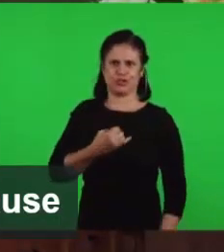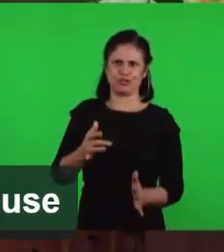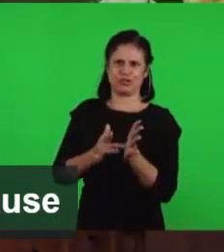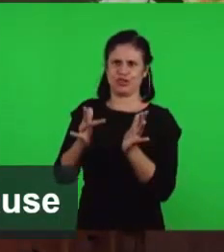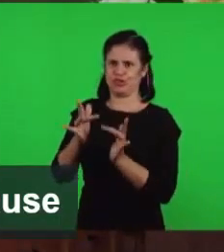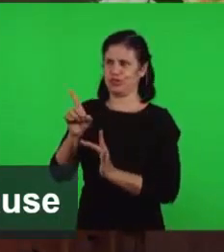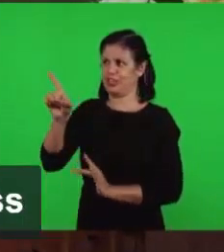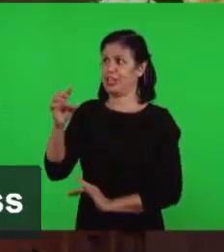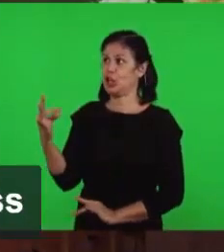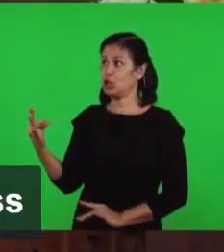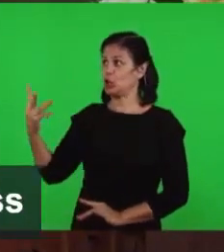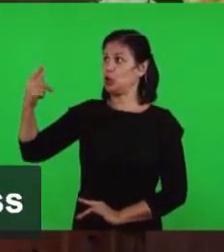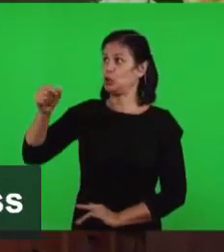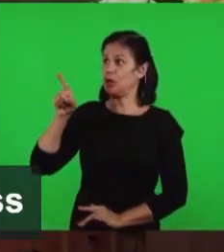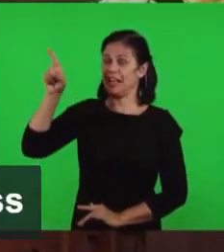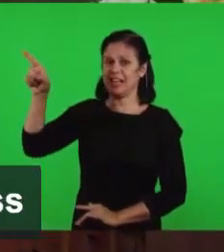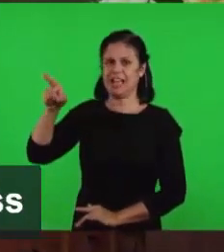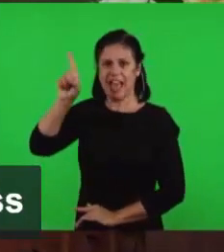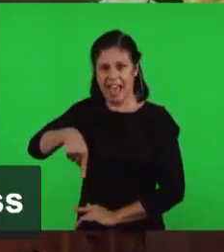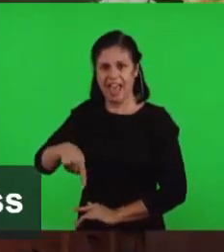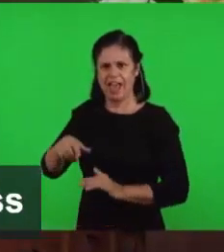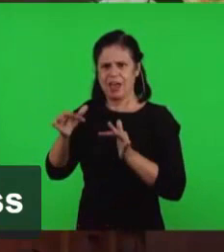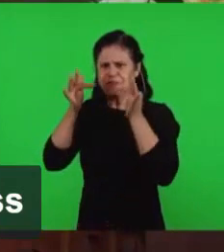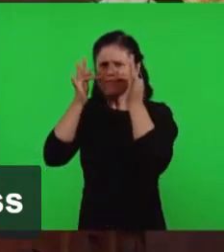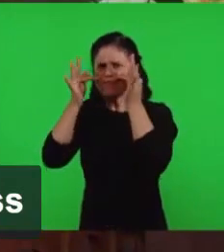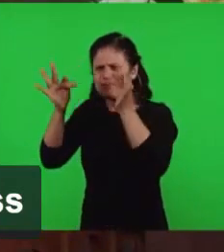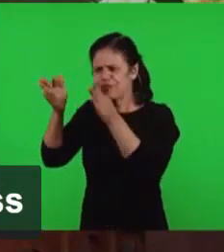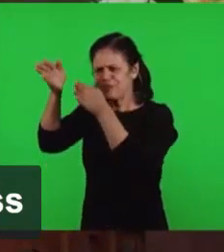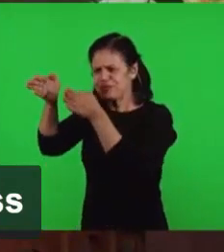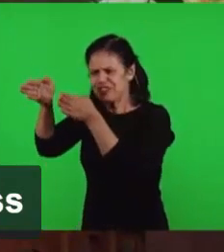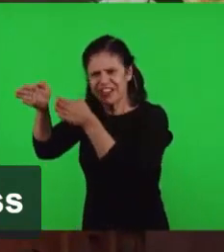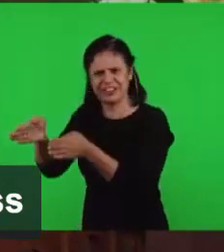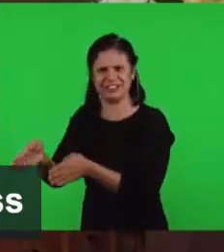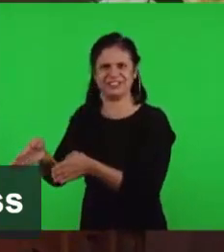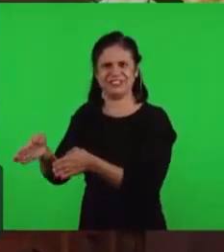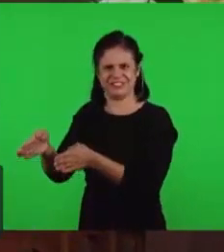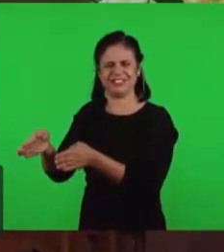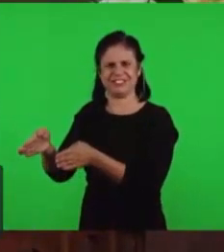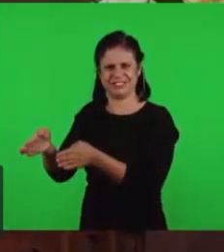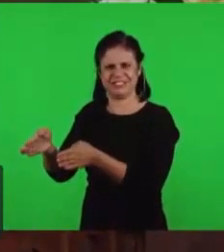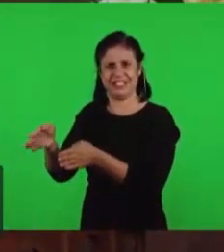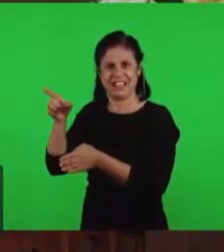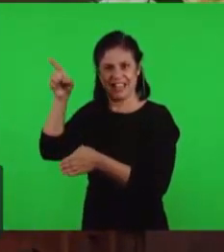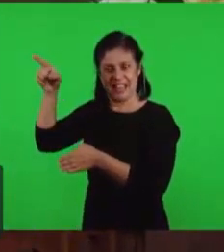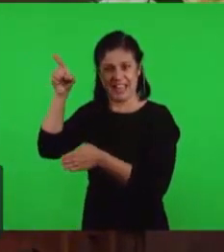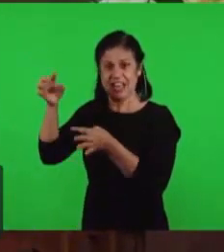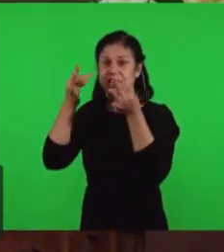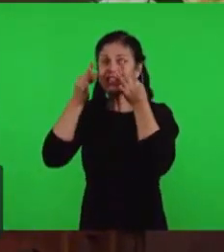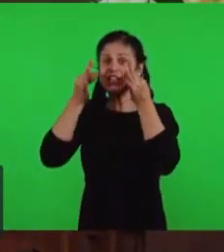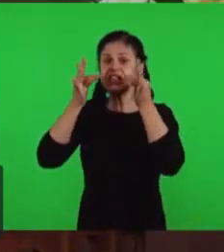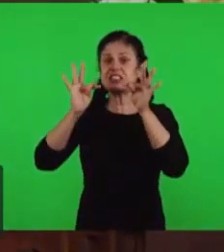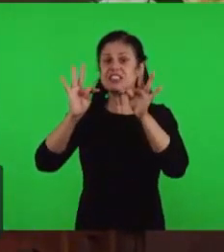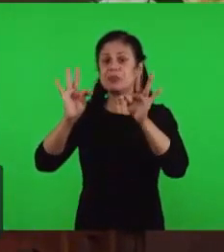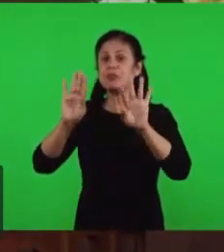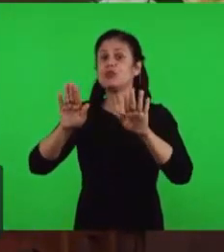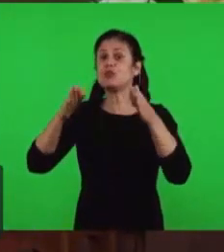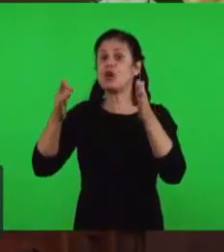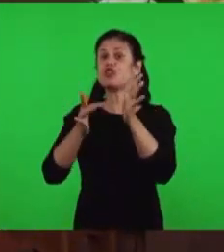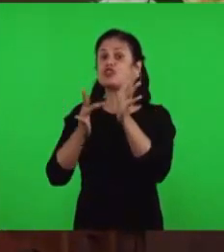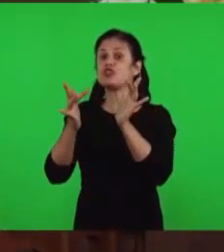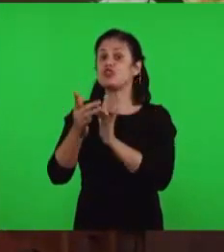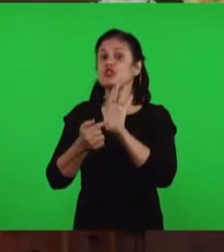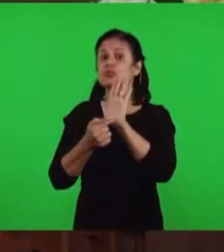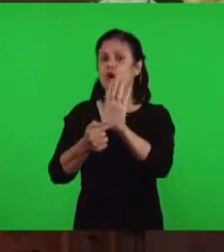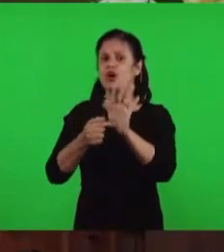ele é tudo que ele é fiel testemunho ele dá testemunho de uma verdade que o mundo nunca viu